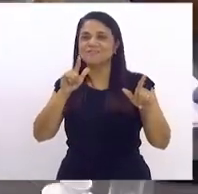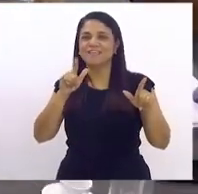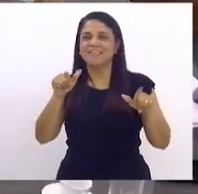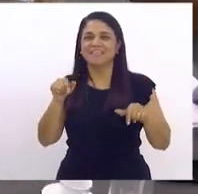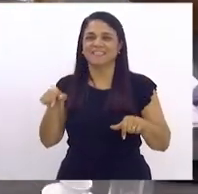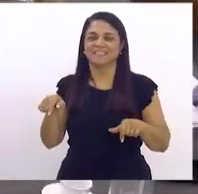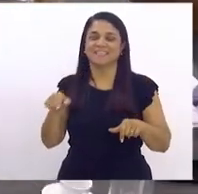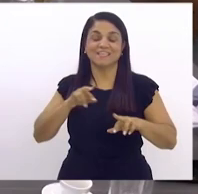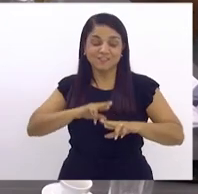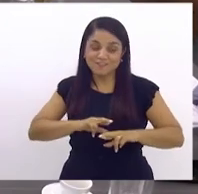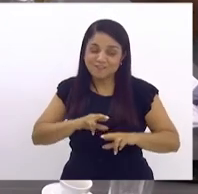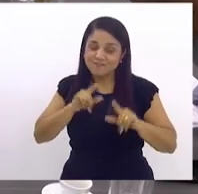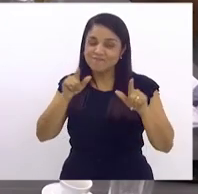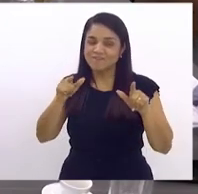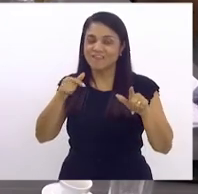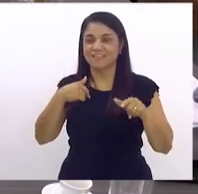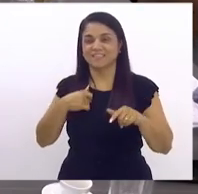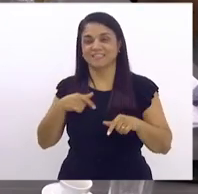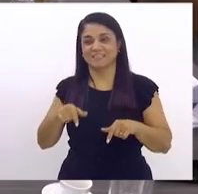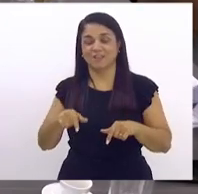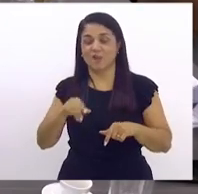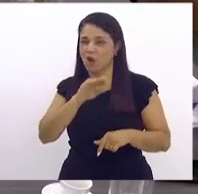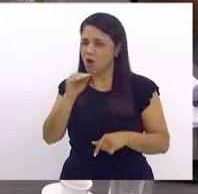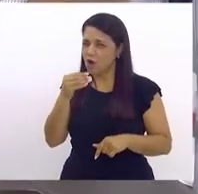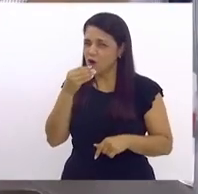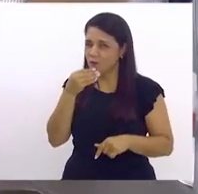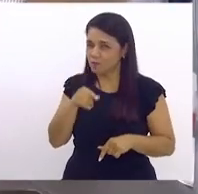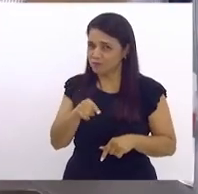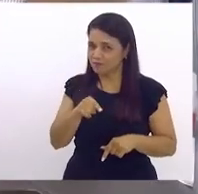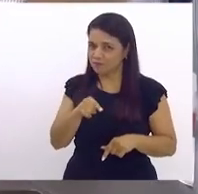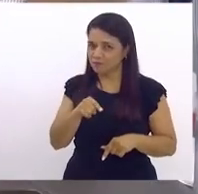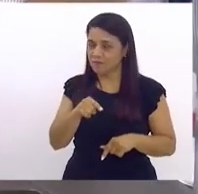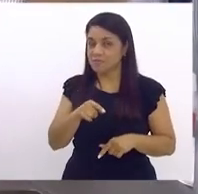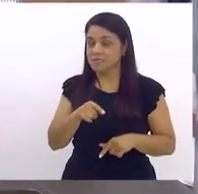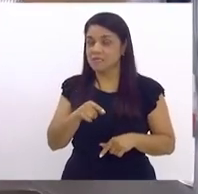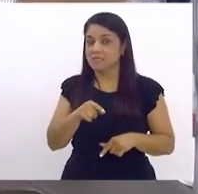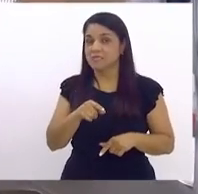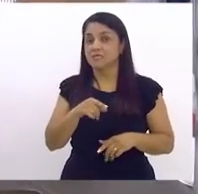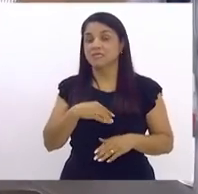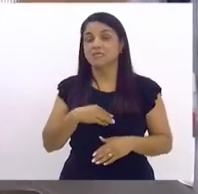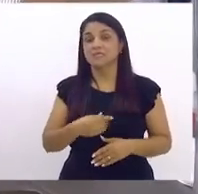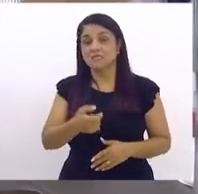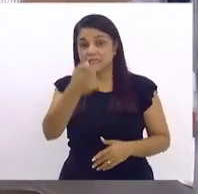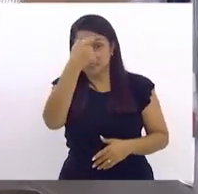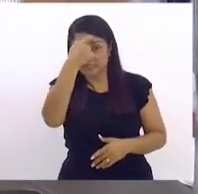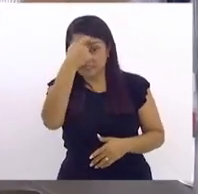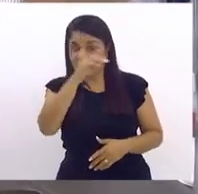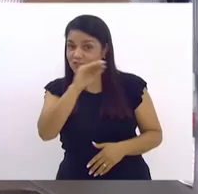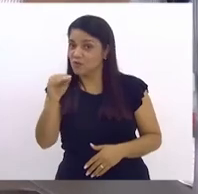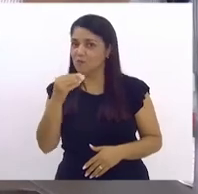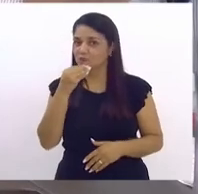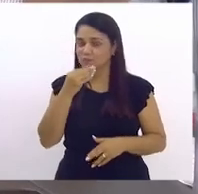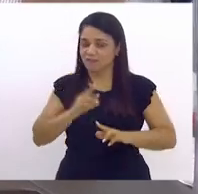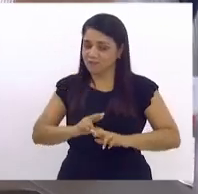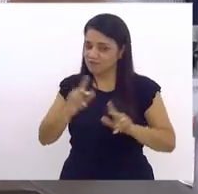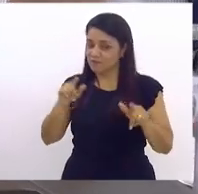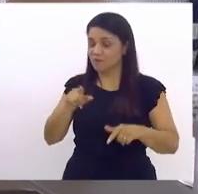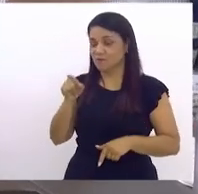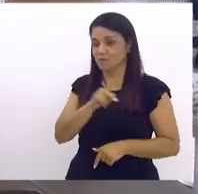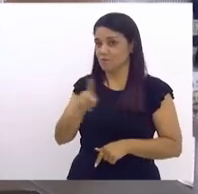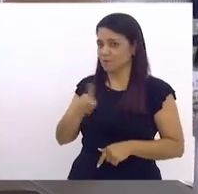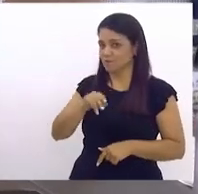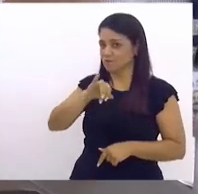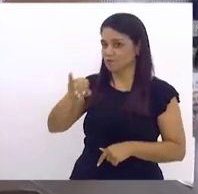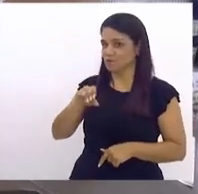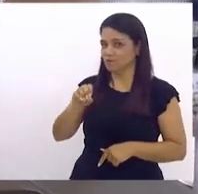uma diferença entre oportunismo e senso de oportunidade. Tá certo, tá certo. O professor Josemar tem